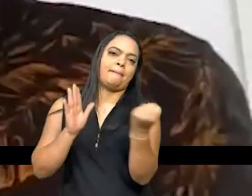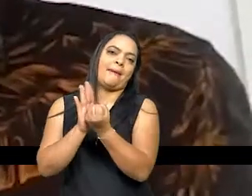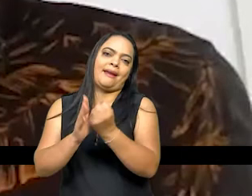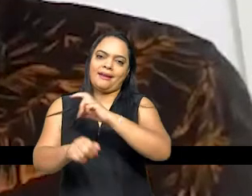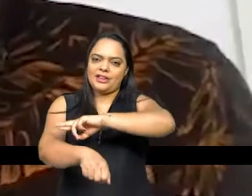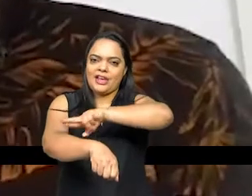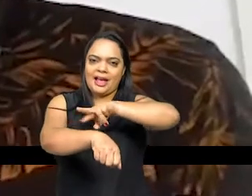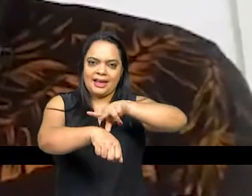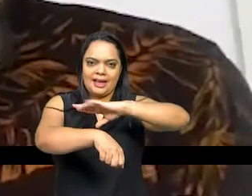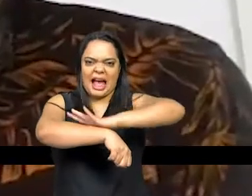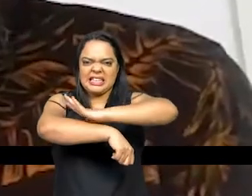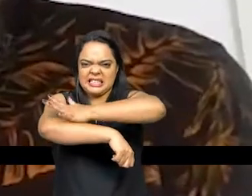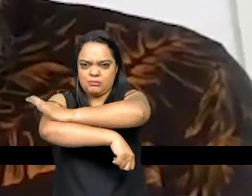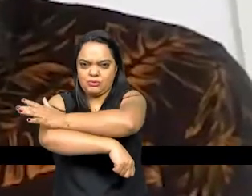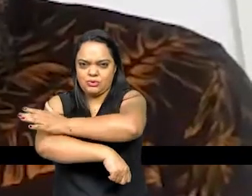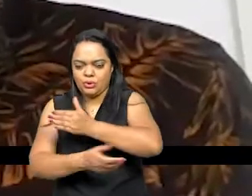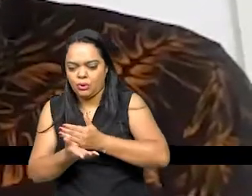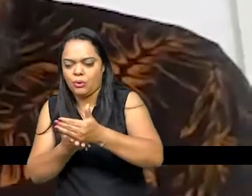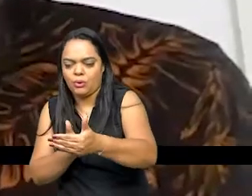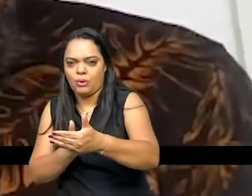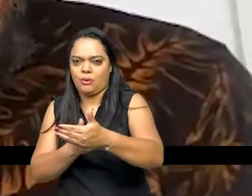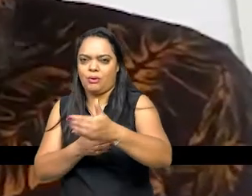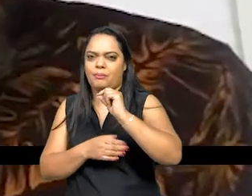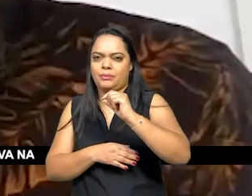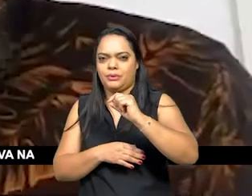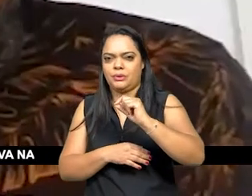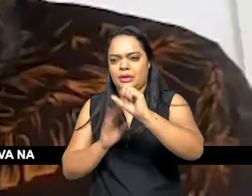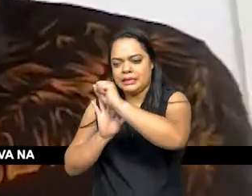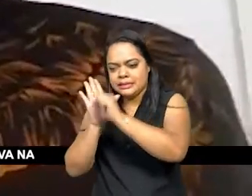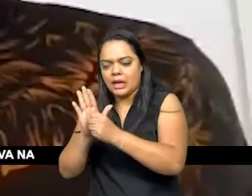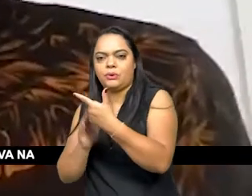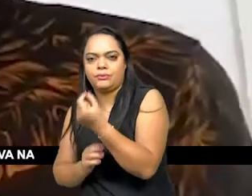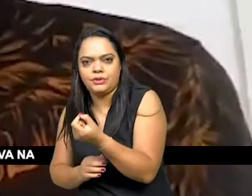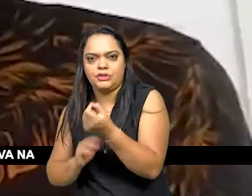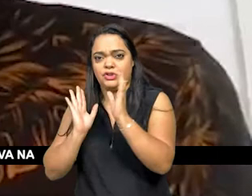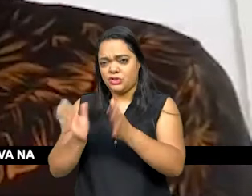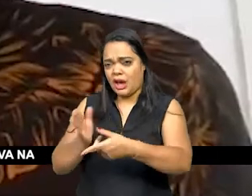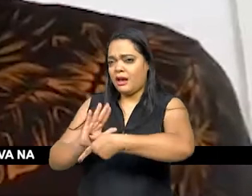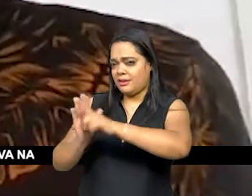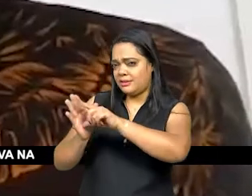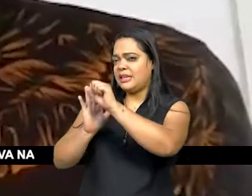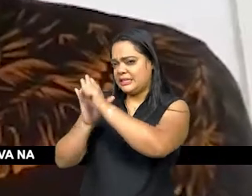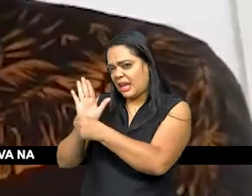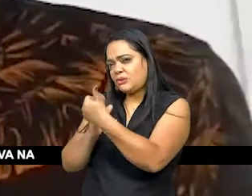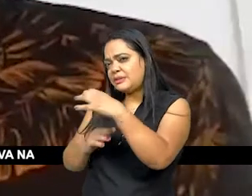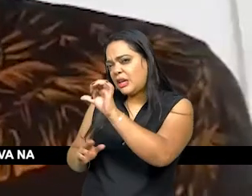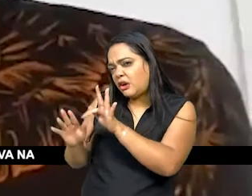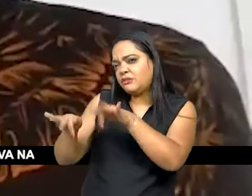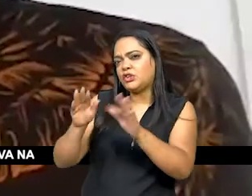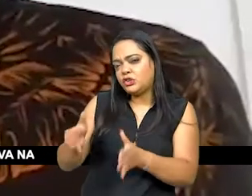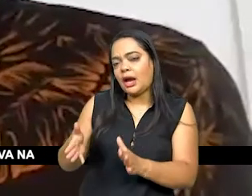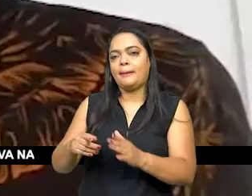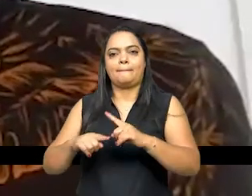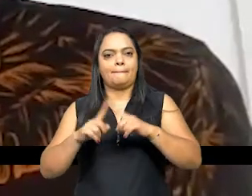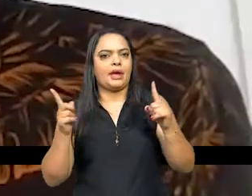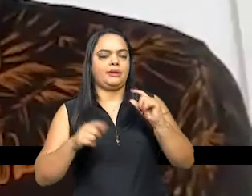que predomina na segunda metade, que predomina no século XX, que já predominava na segunda metade do século XIX. Mas não era o racismo